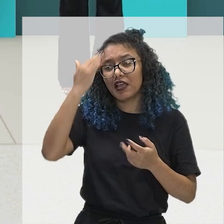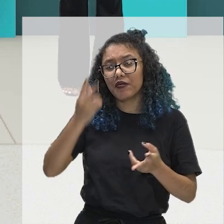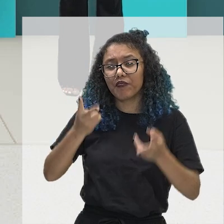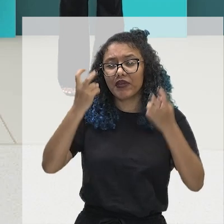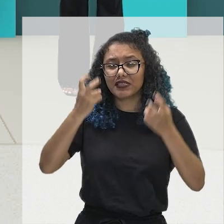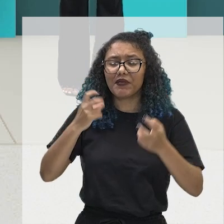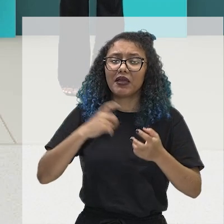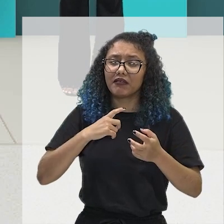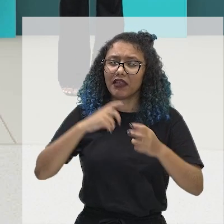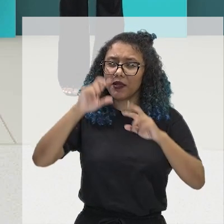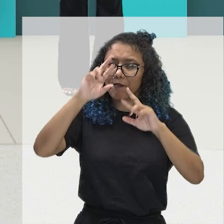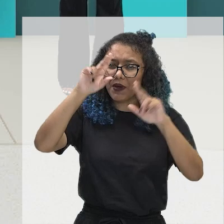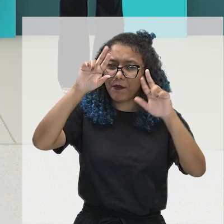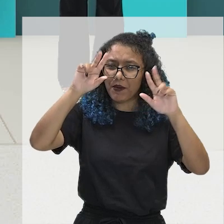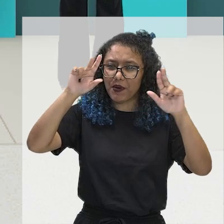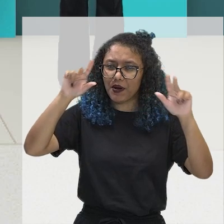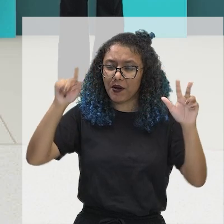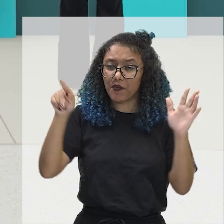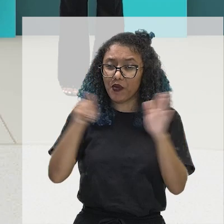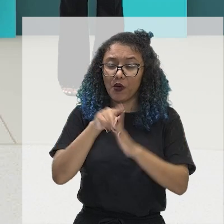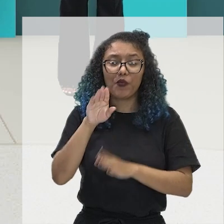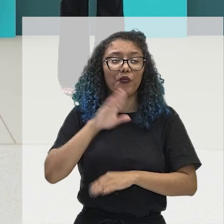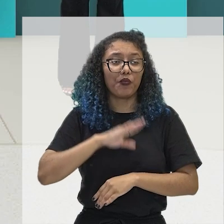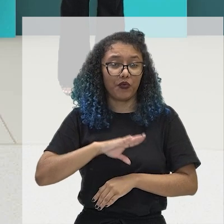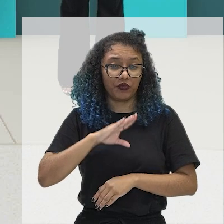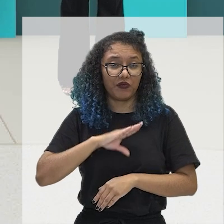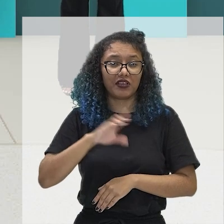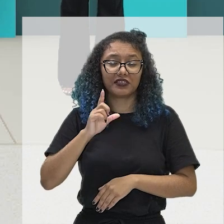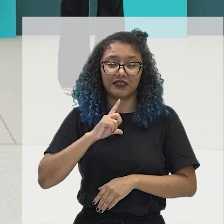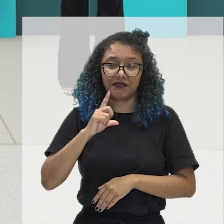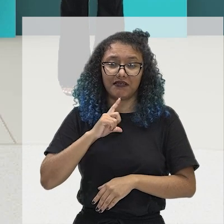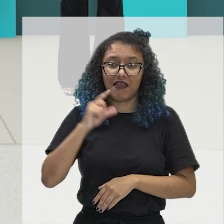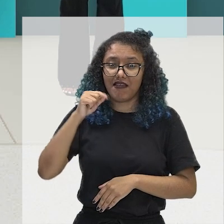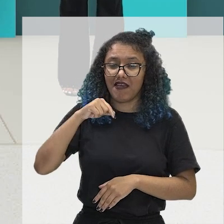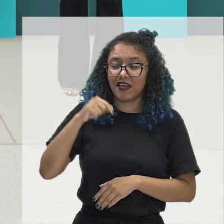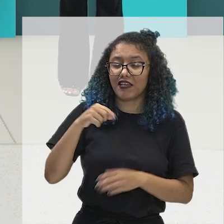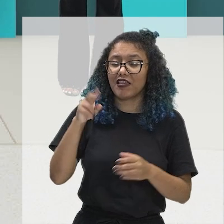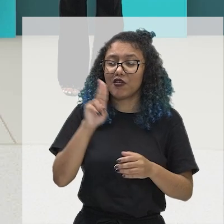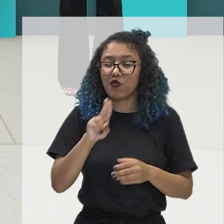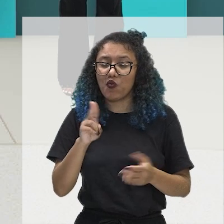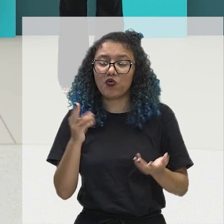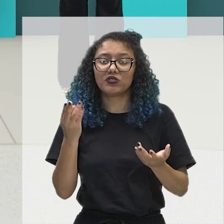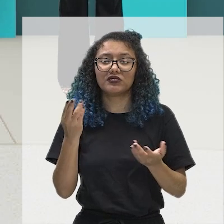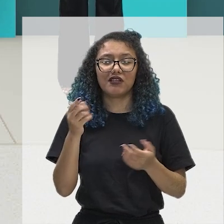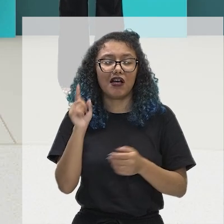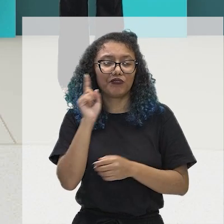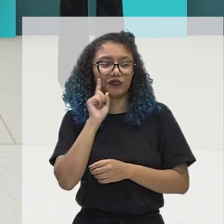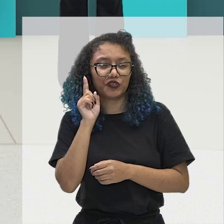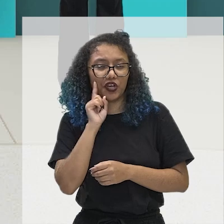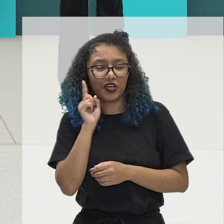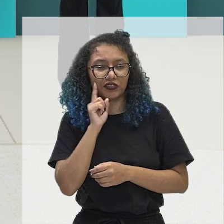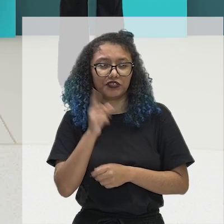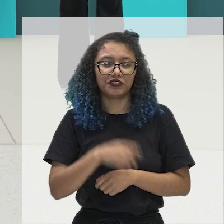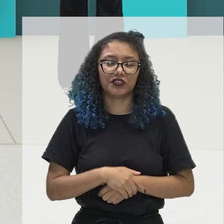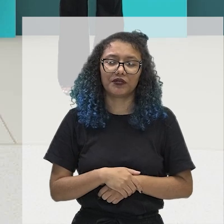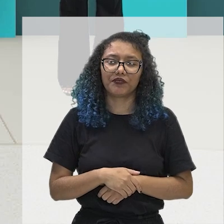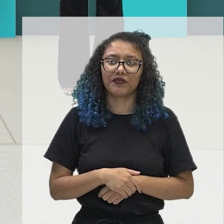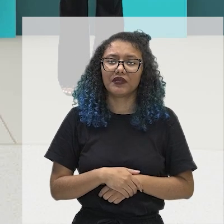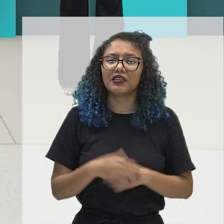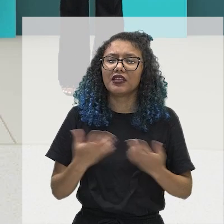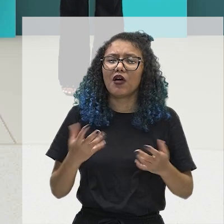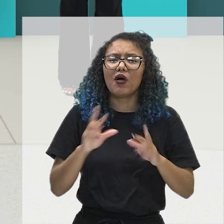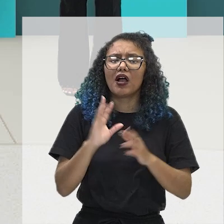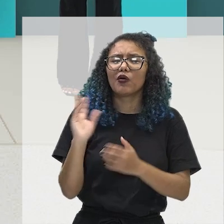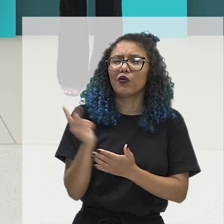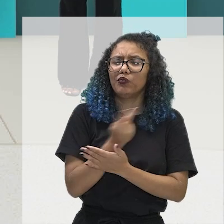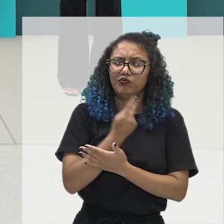essa variedade da língua portuguesa, né? Que nós usamos aqui no nosso dia a dia. Essa variedade se dá aí